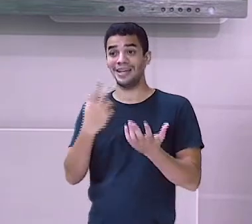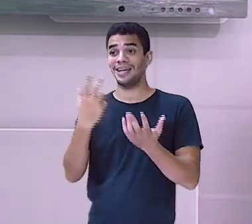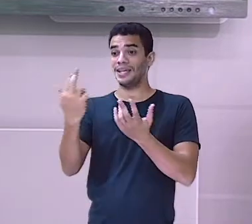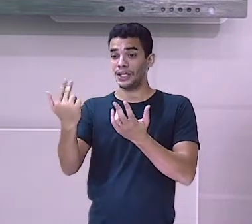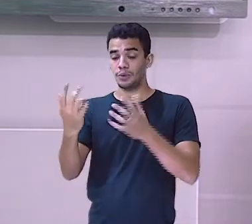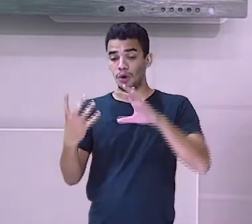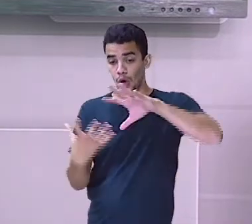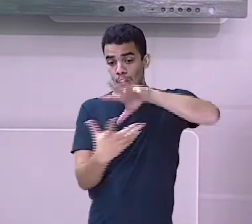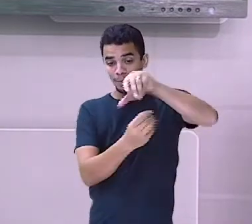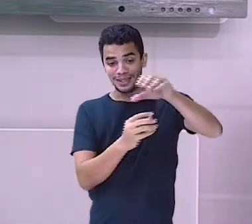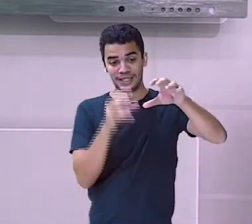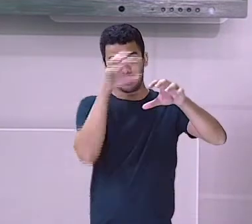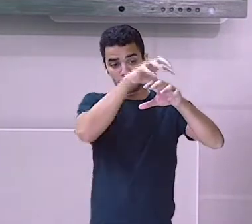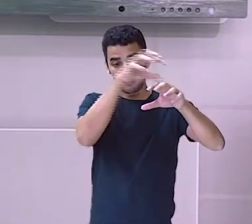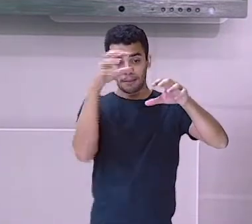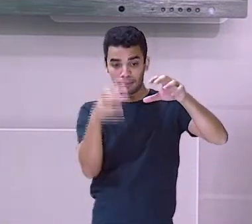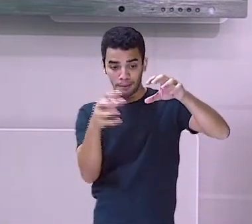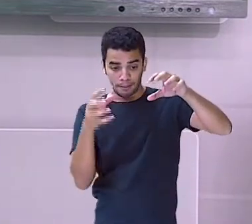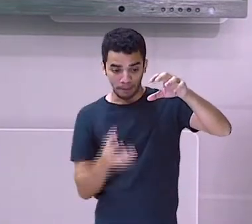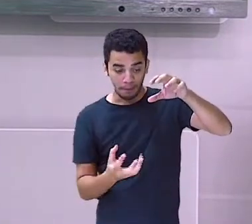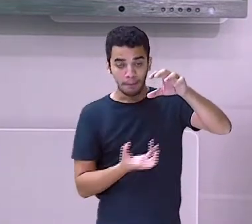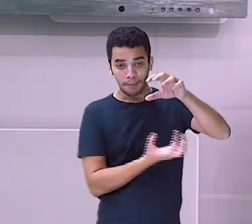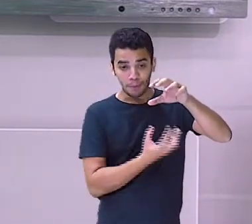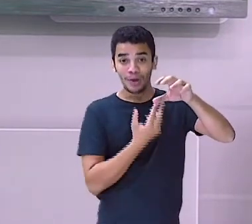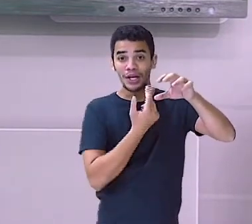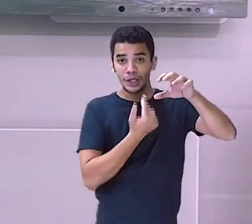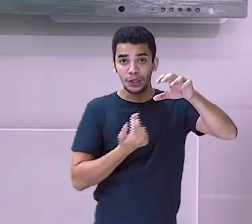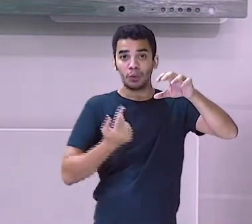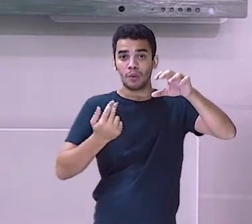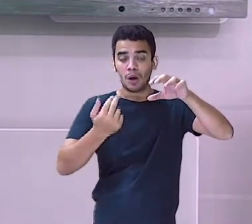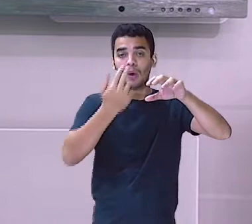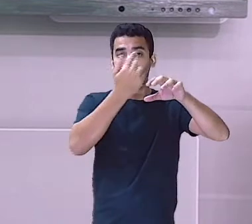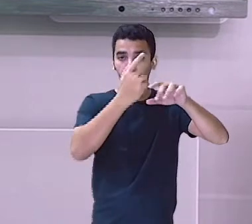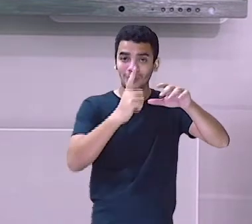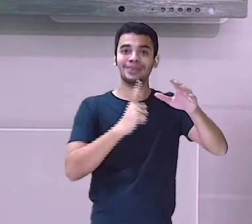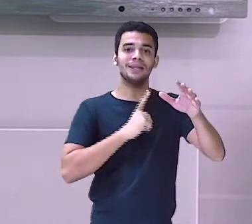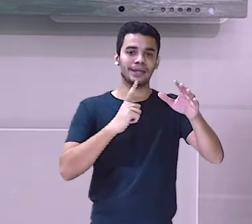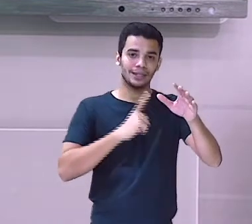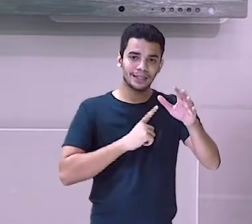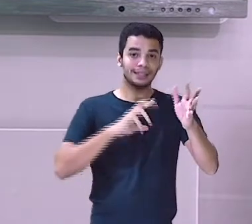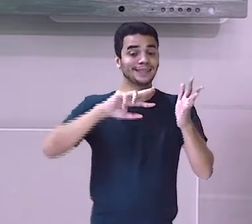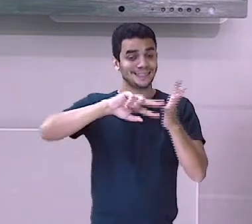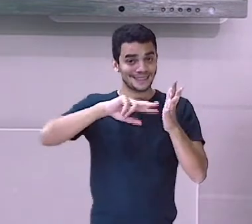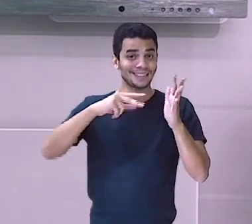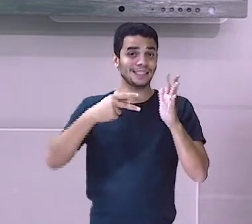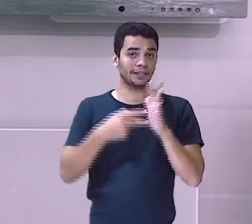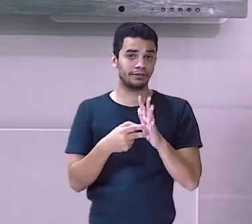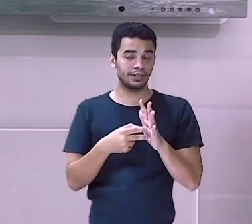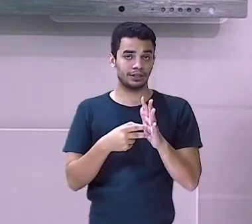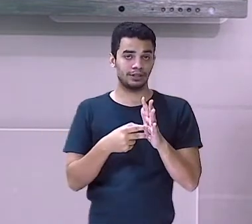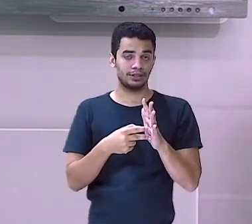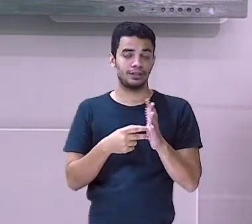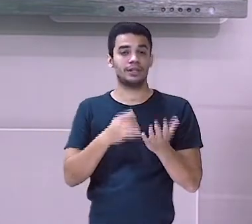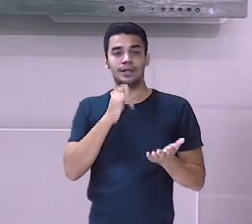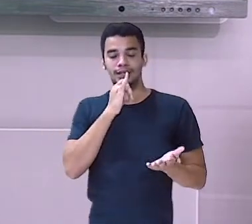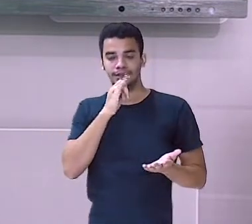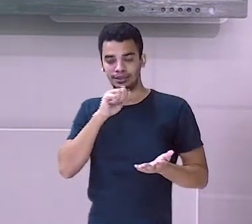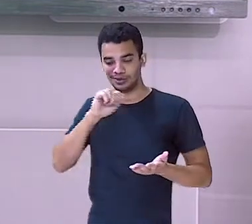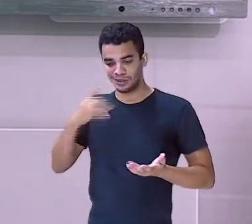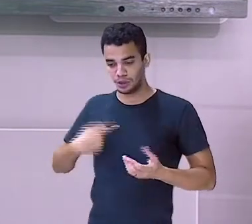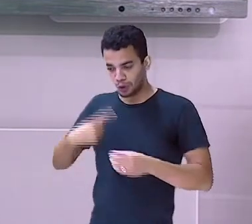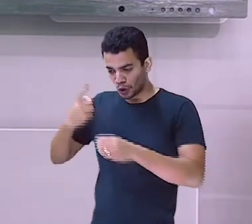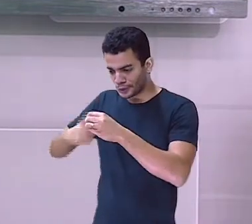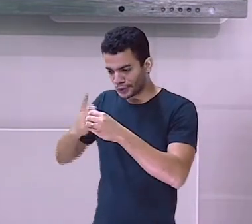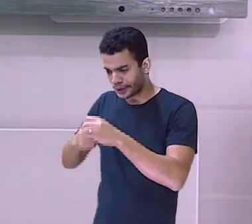Então, a gente encontra em uma determinada região alguns recursos naturais, em outra região outro tipo de